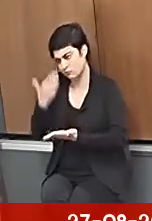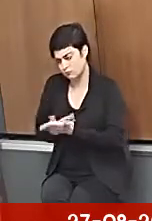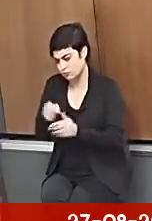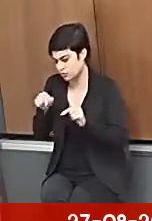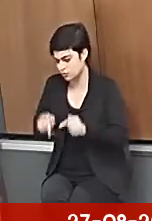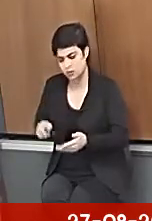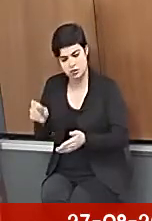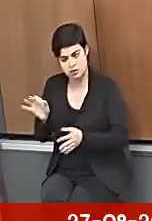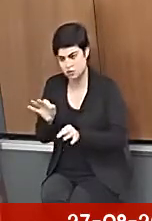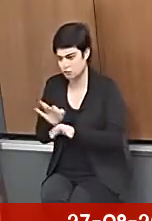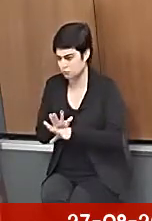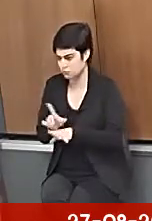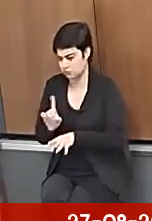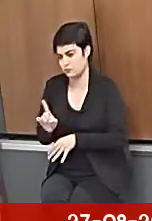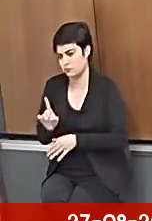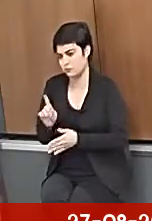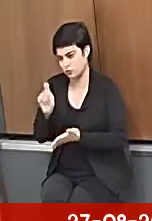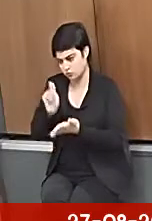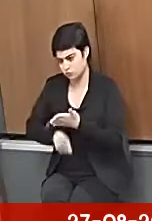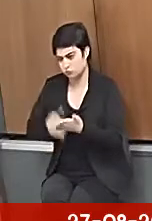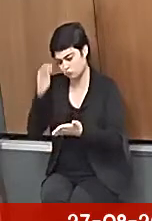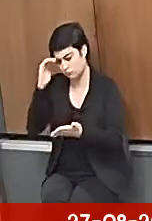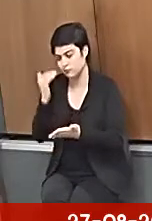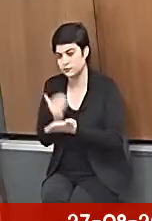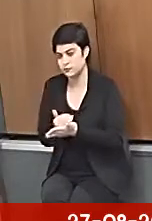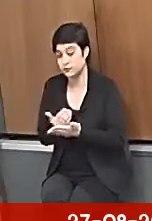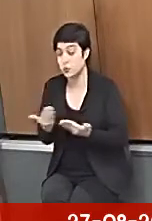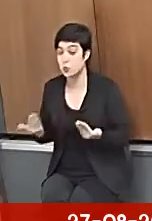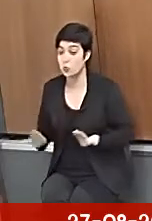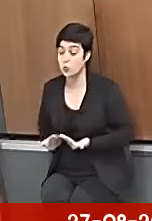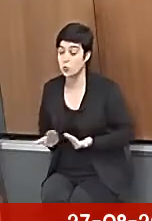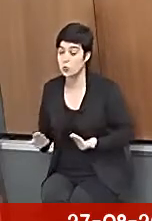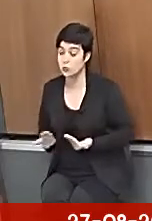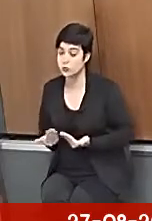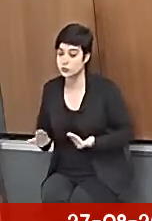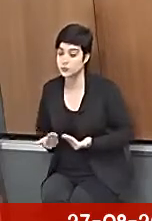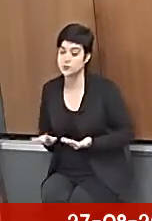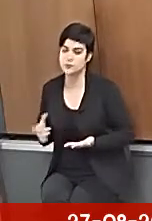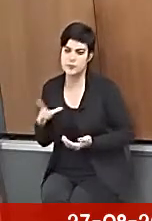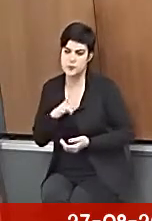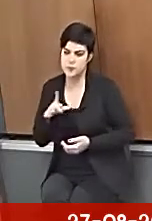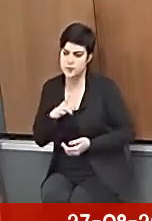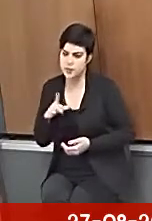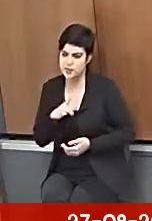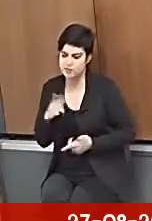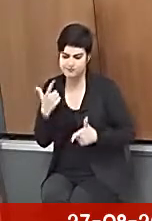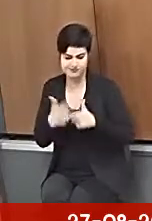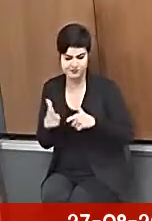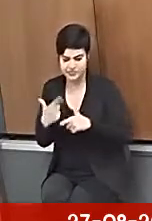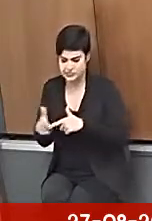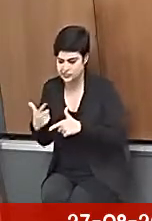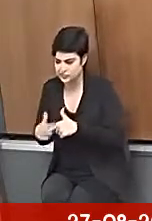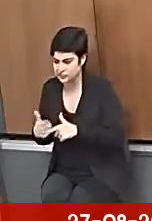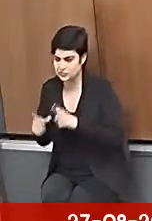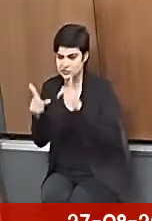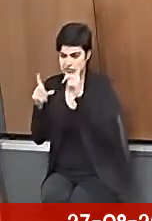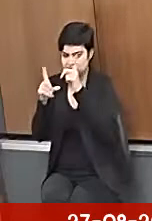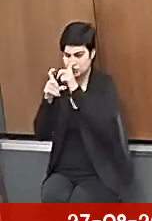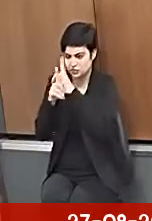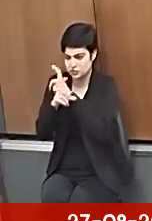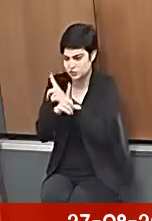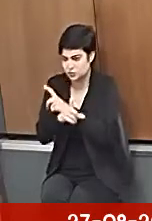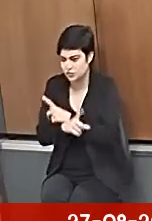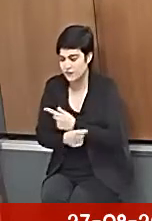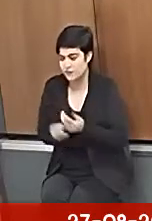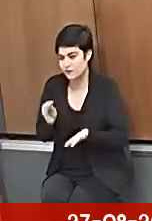a gente respeita o contrato até porque no em tempos atuais em tempo de pouco de vacas magras nos cofres